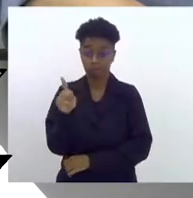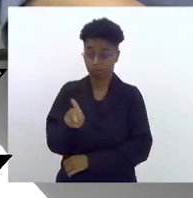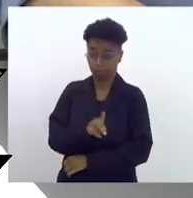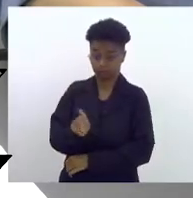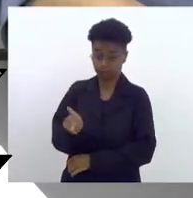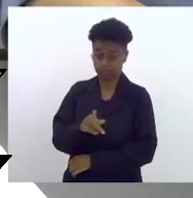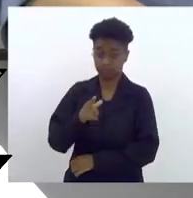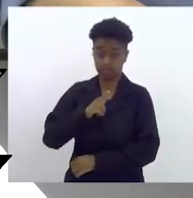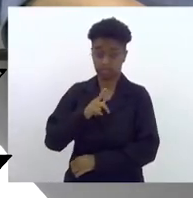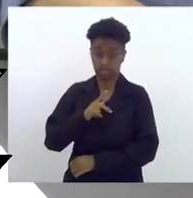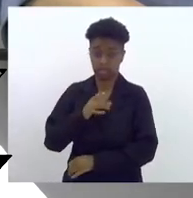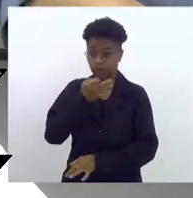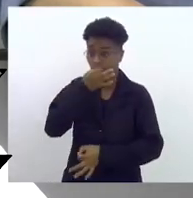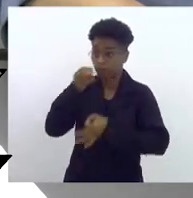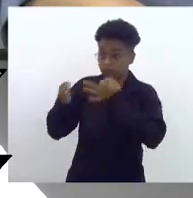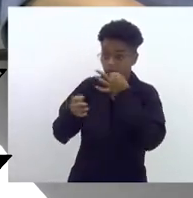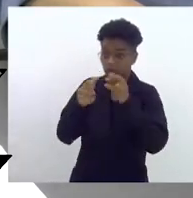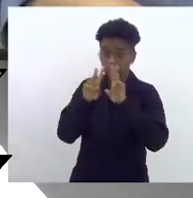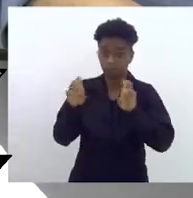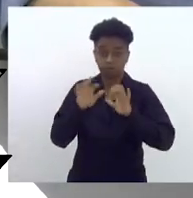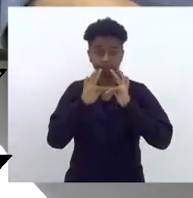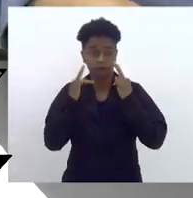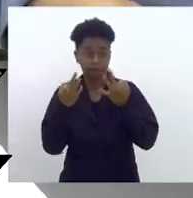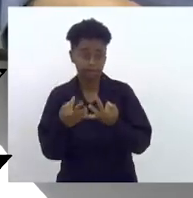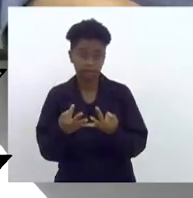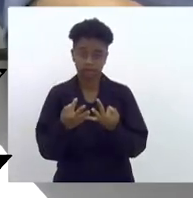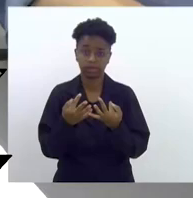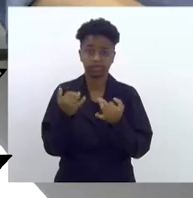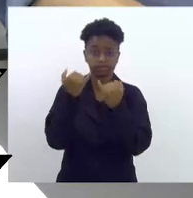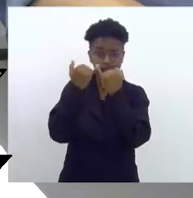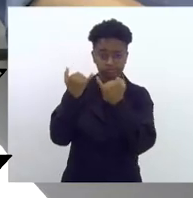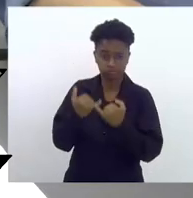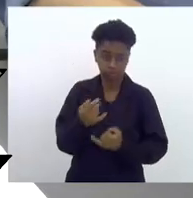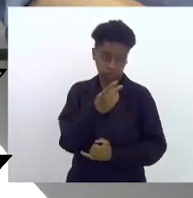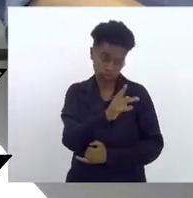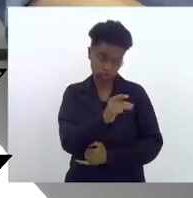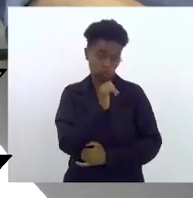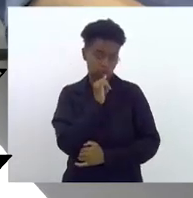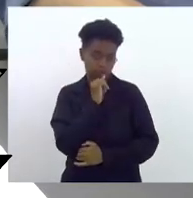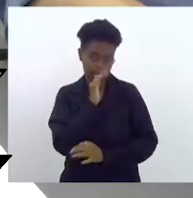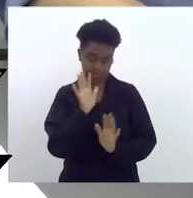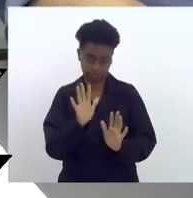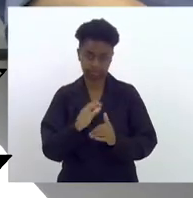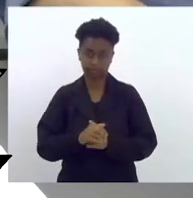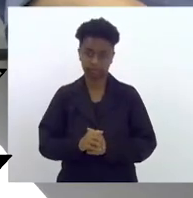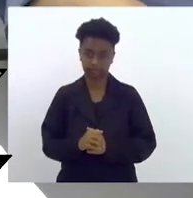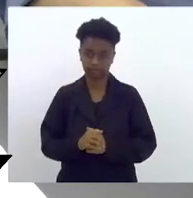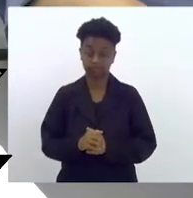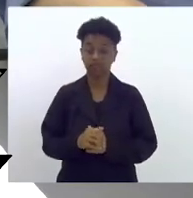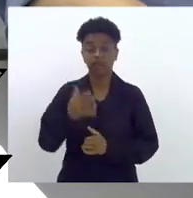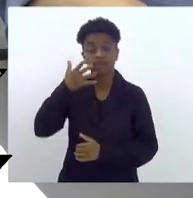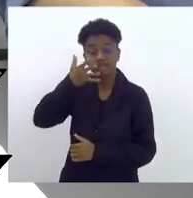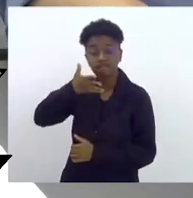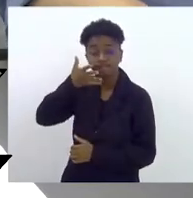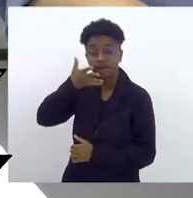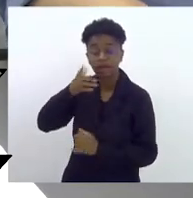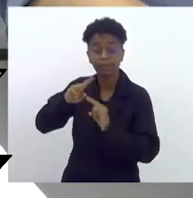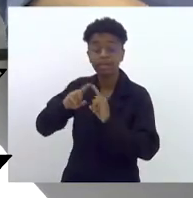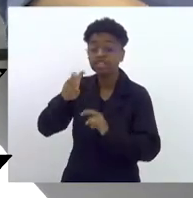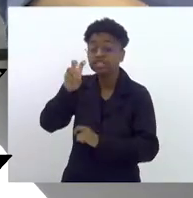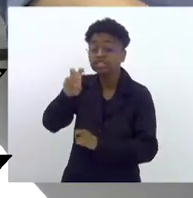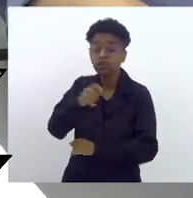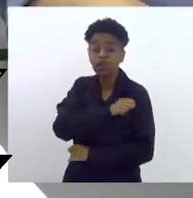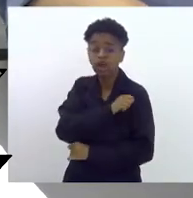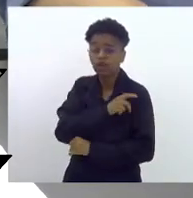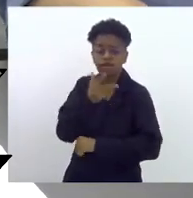tem a posições sobre a família ou moral parecidas com as suas por exemplo e que ele esteja falando e que estejam cinco